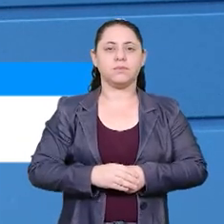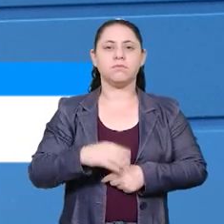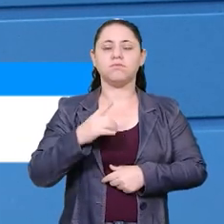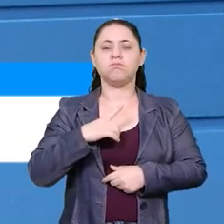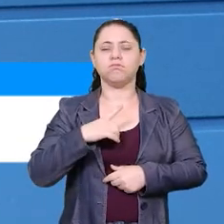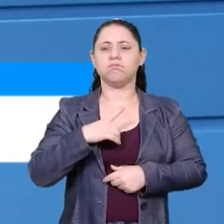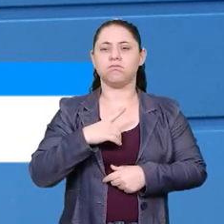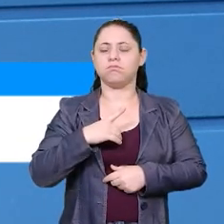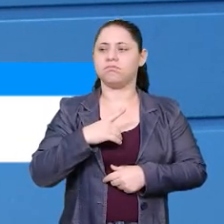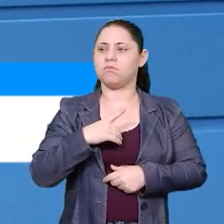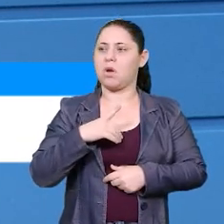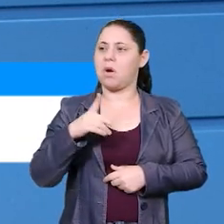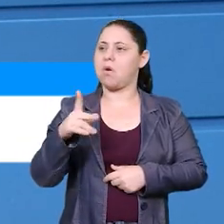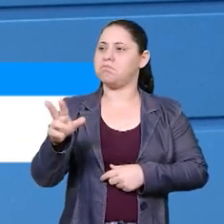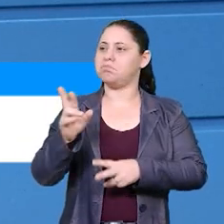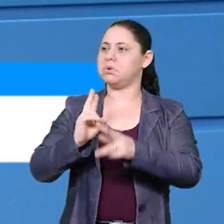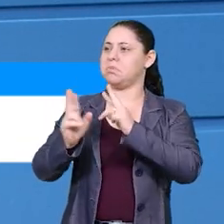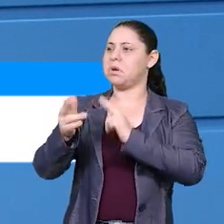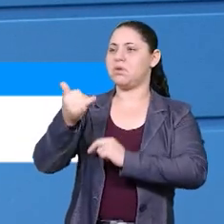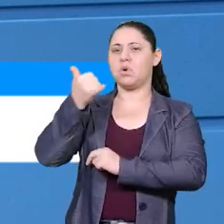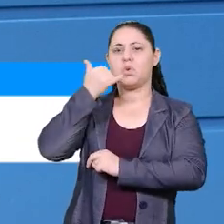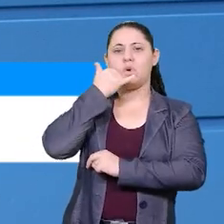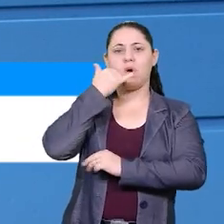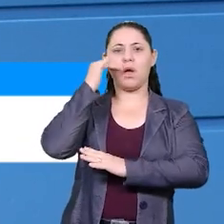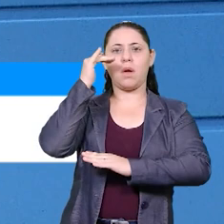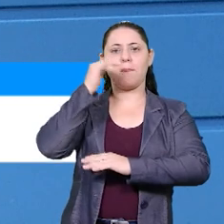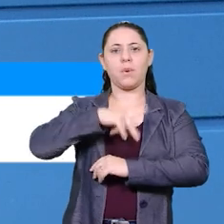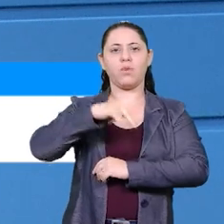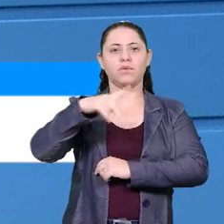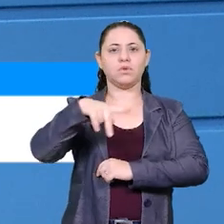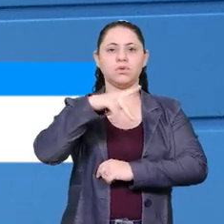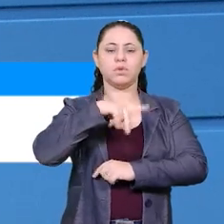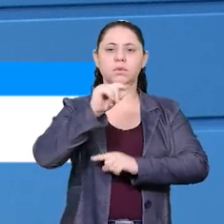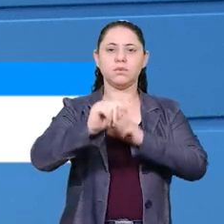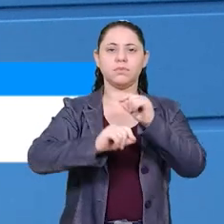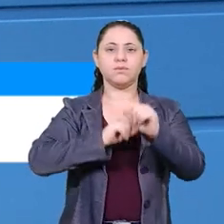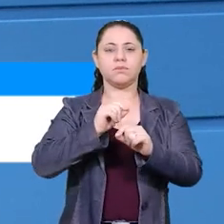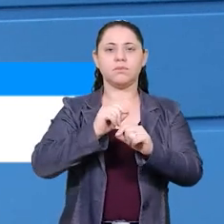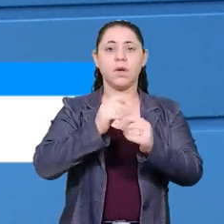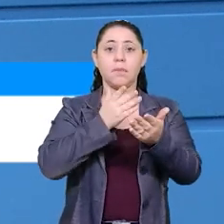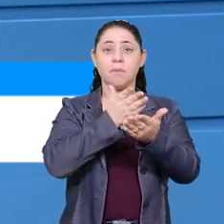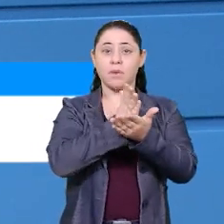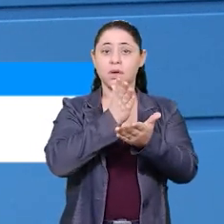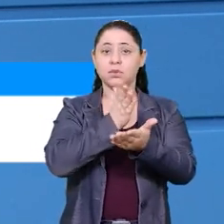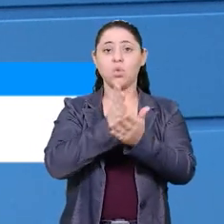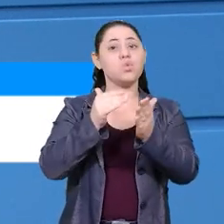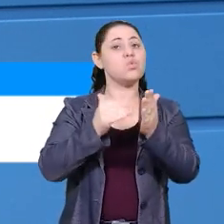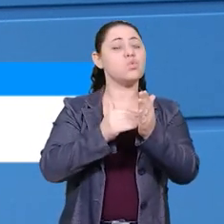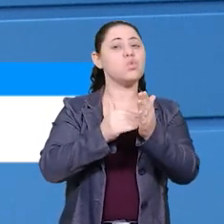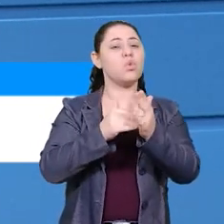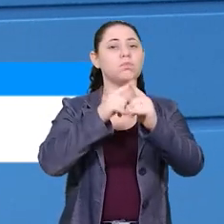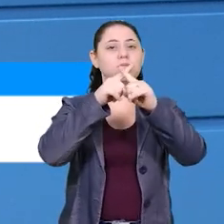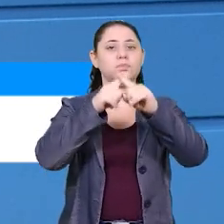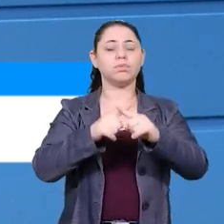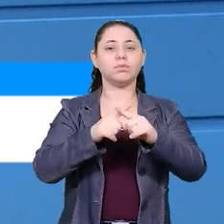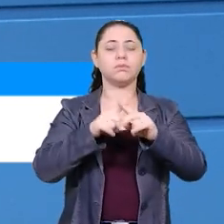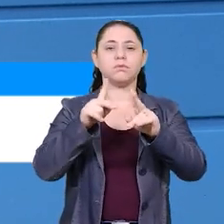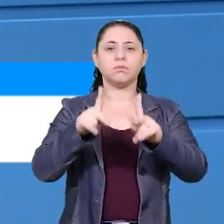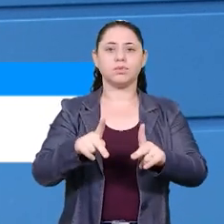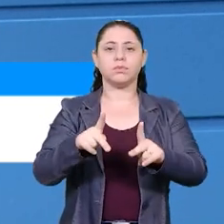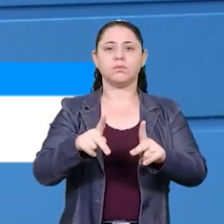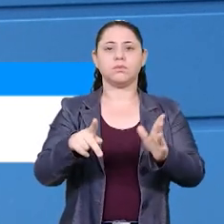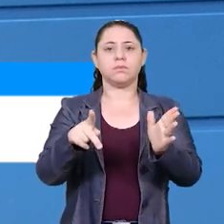Eu Tenho recebido muitas ligações de professores que passaram no último concurso